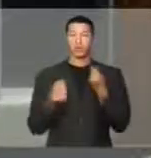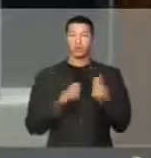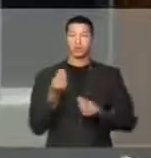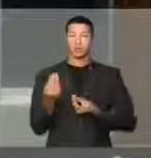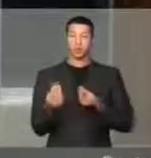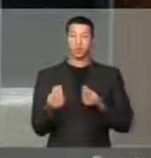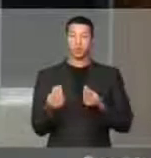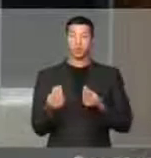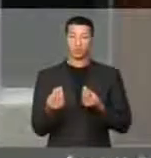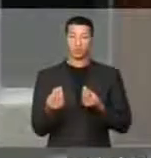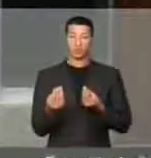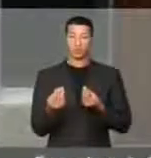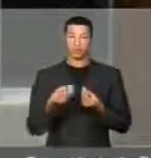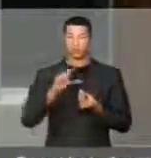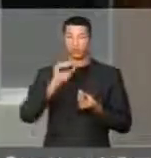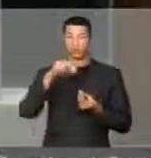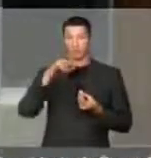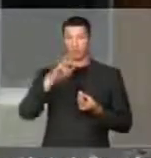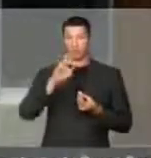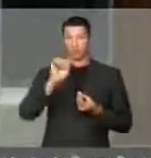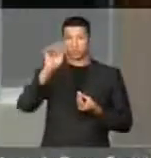o CONTRAN